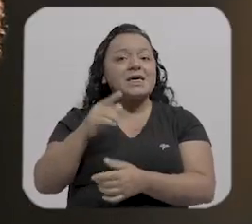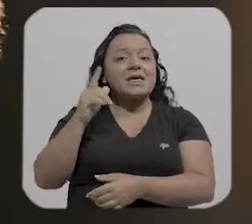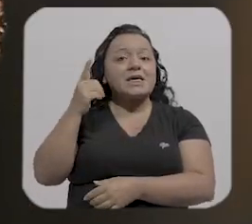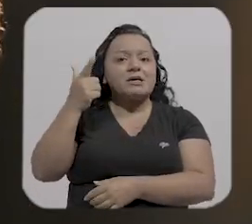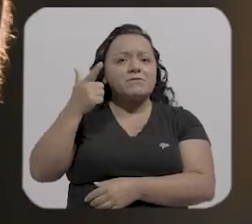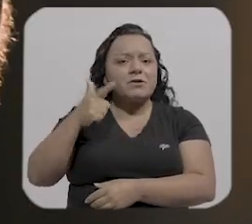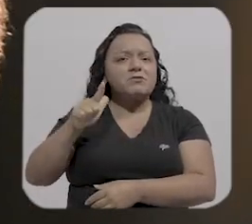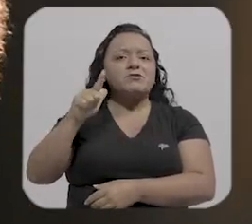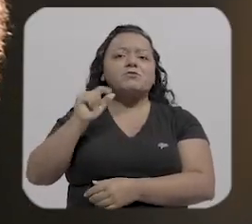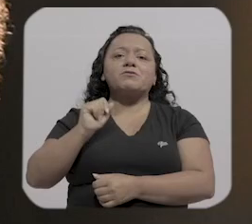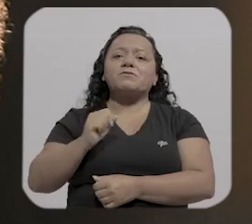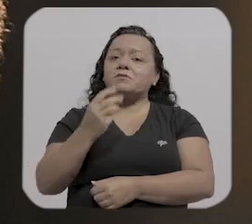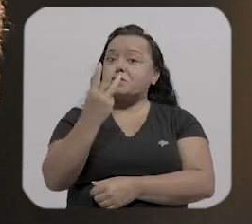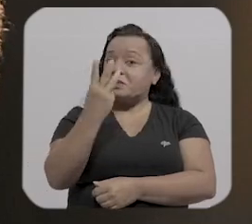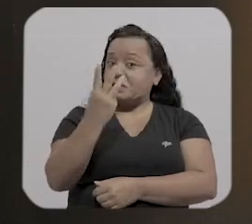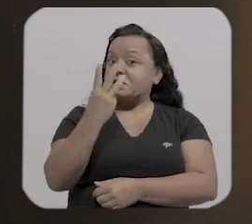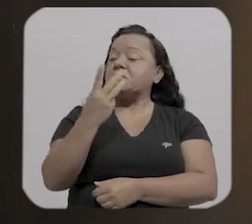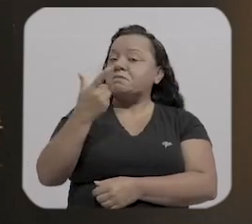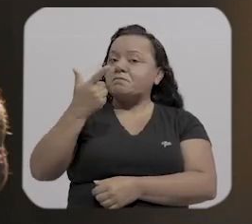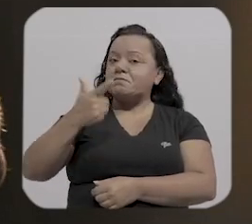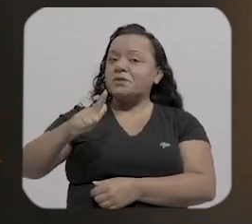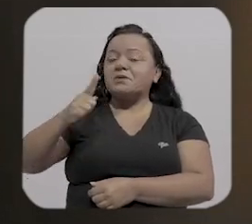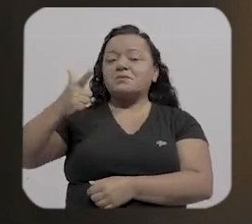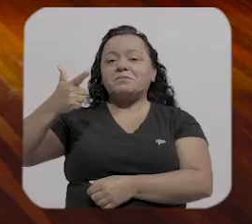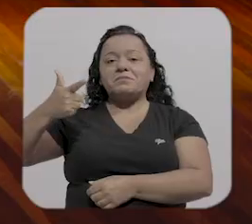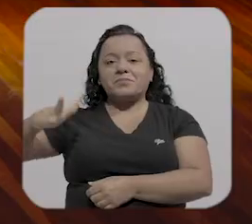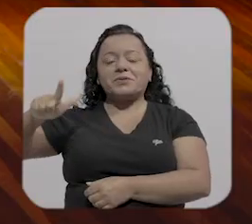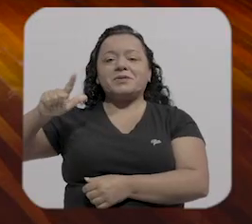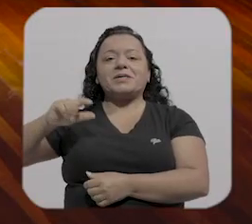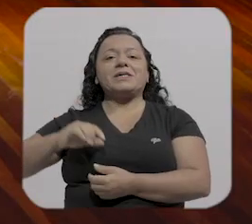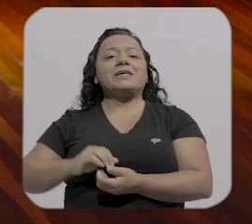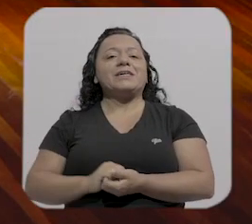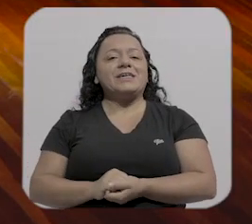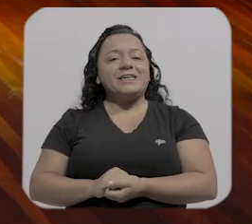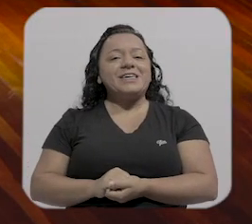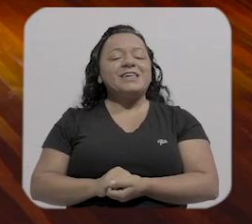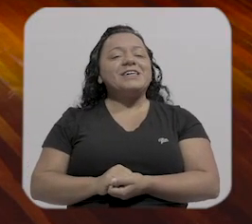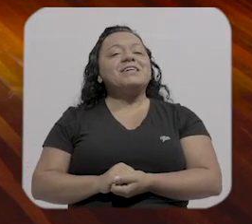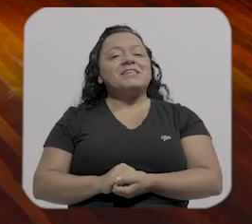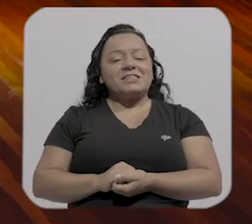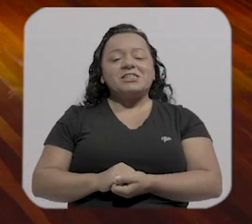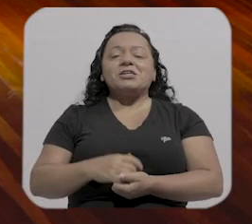Eu disse assim, façam de novo. Eles fizeram umas 3 vezes, bicho.